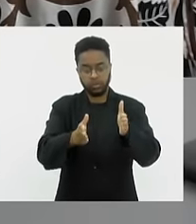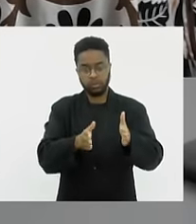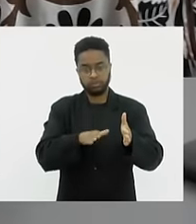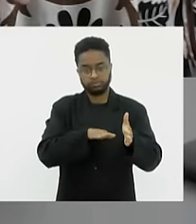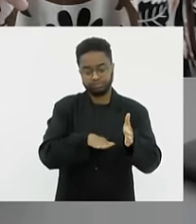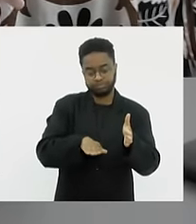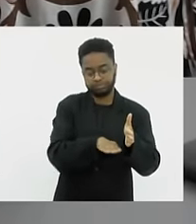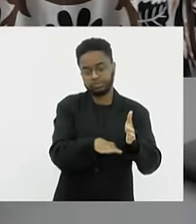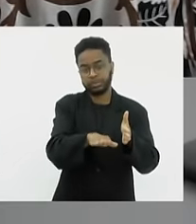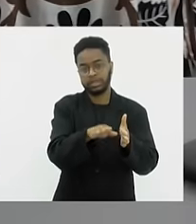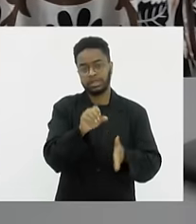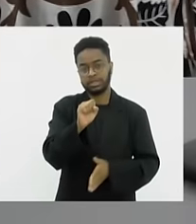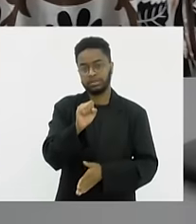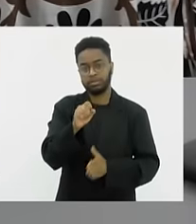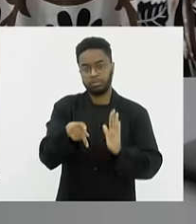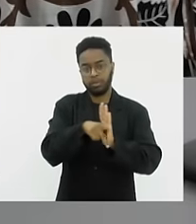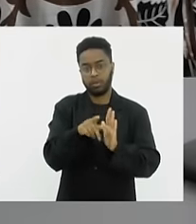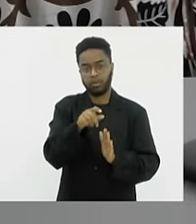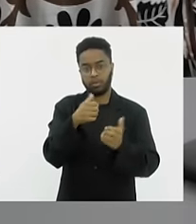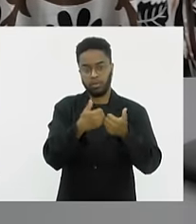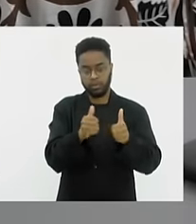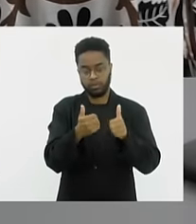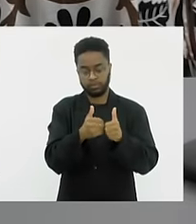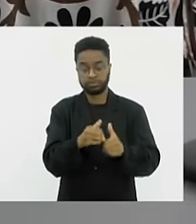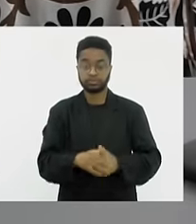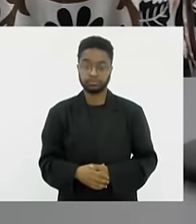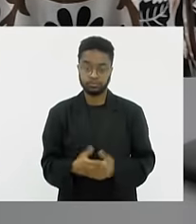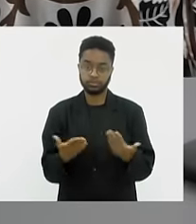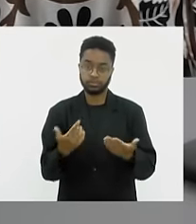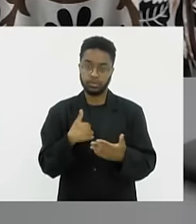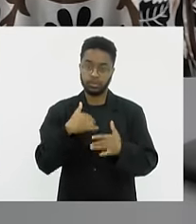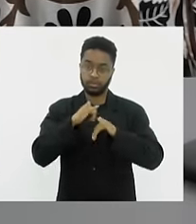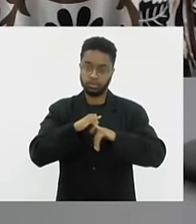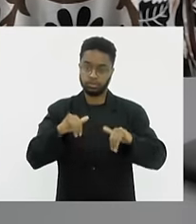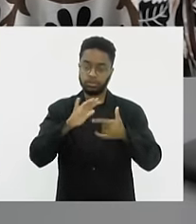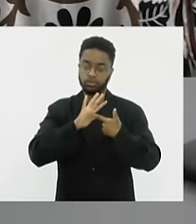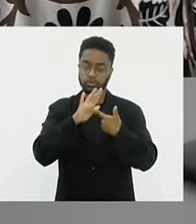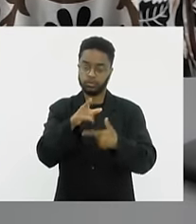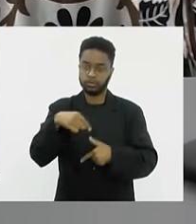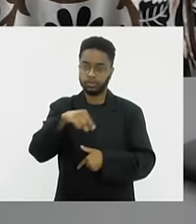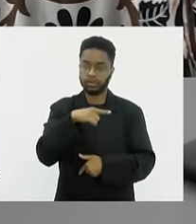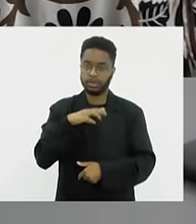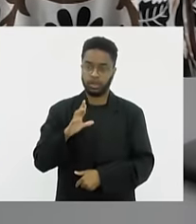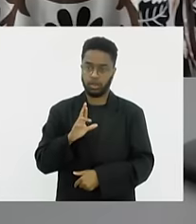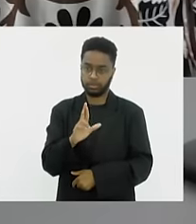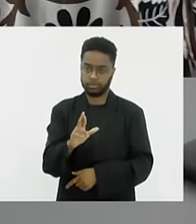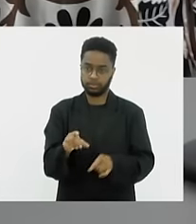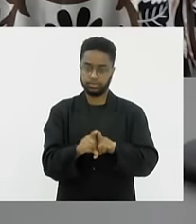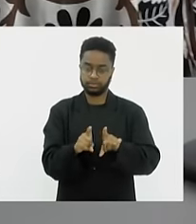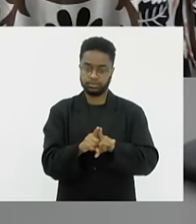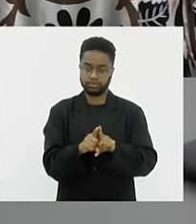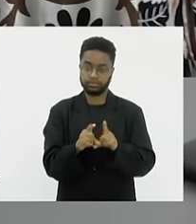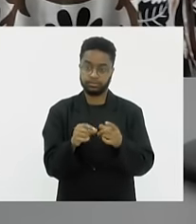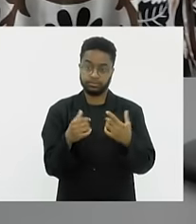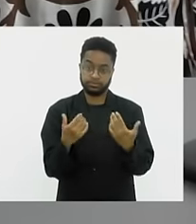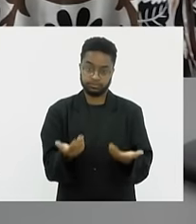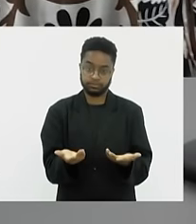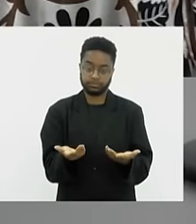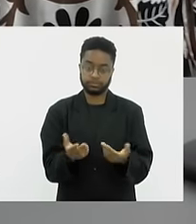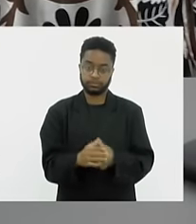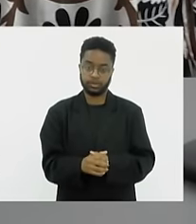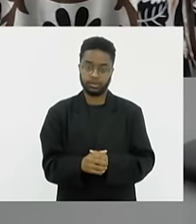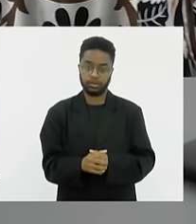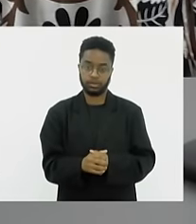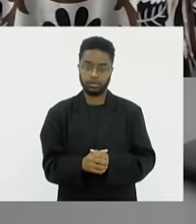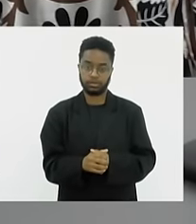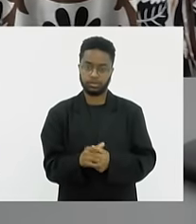É um pleito que eu trago aqui para os senhores, é o pleito deles, eles têm um representante. E o